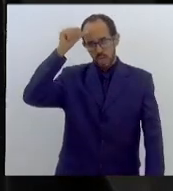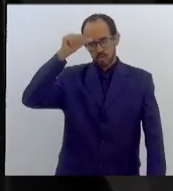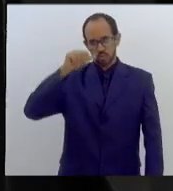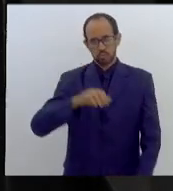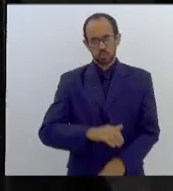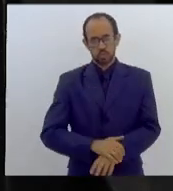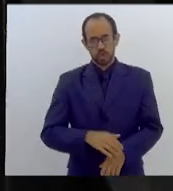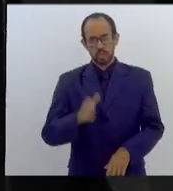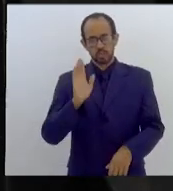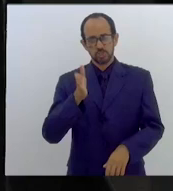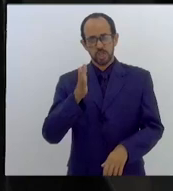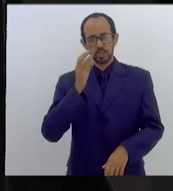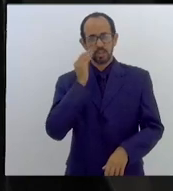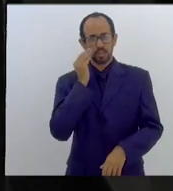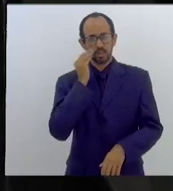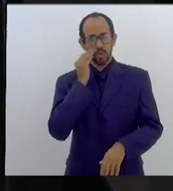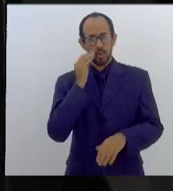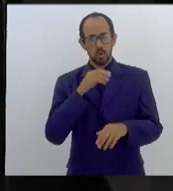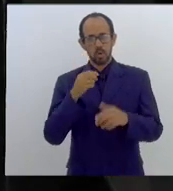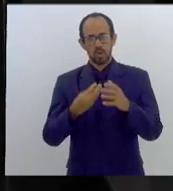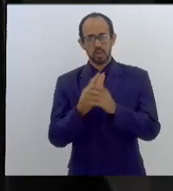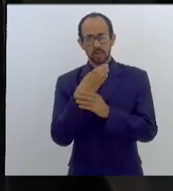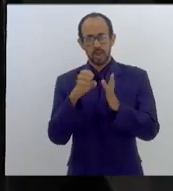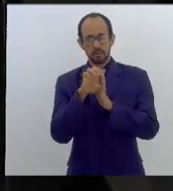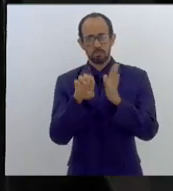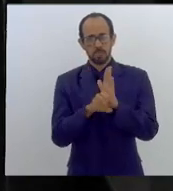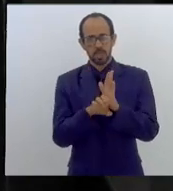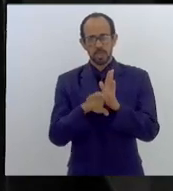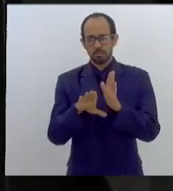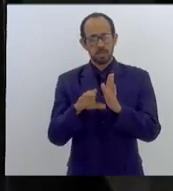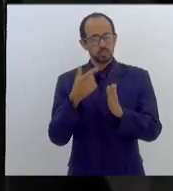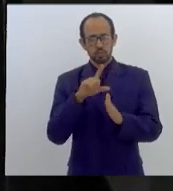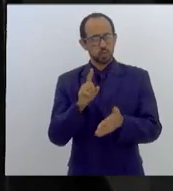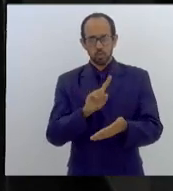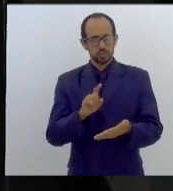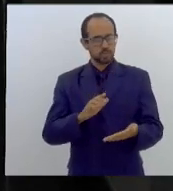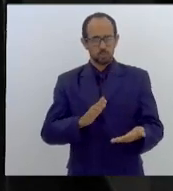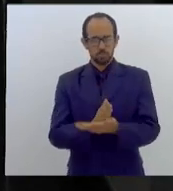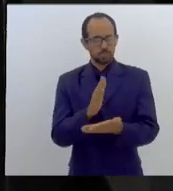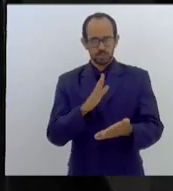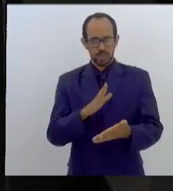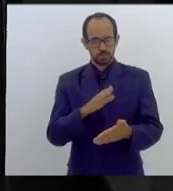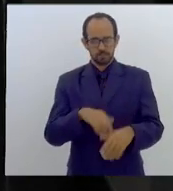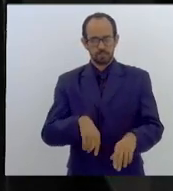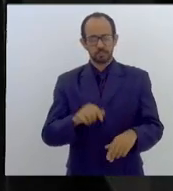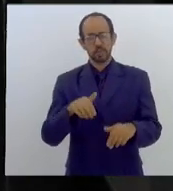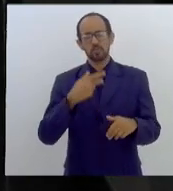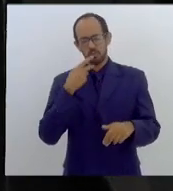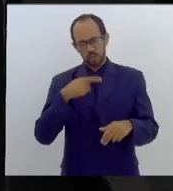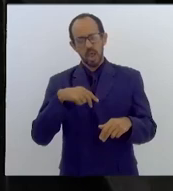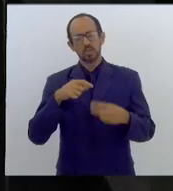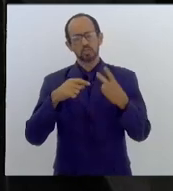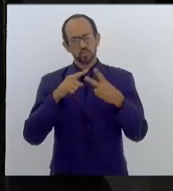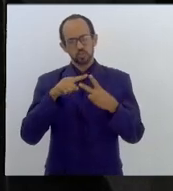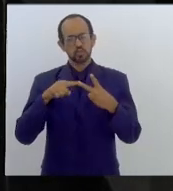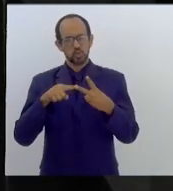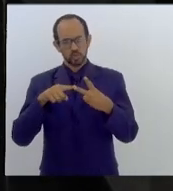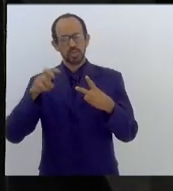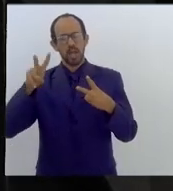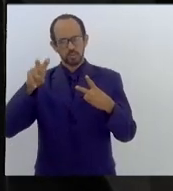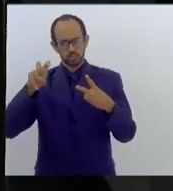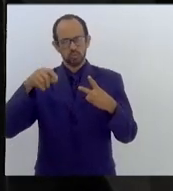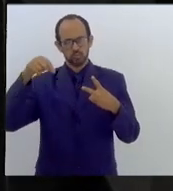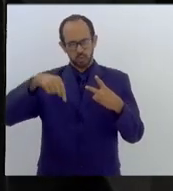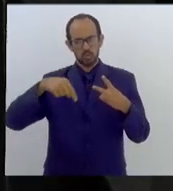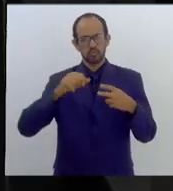tentamos emendá-la e na maior parte dos casos, não tivemos sucesso. Vou falar também de dois destaques que fiz aqui. Mas